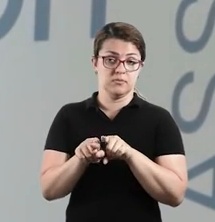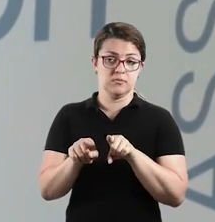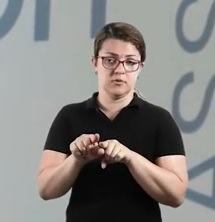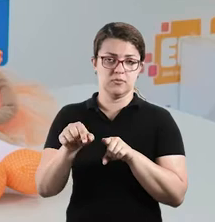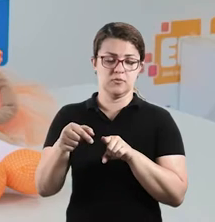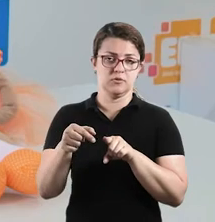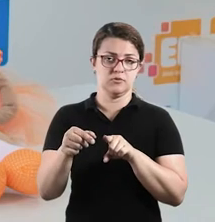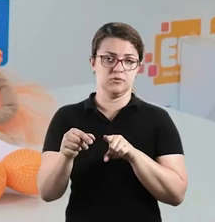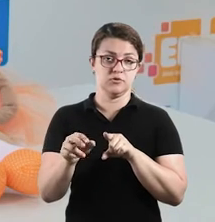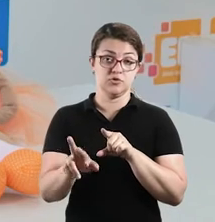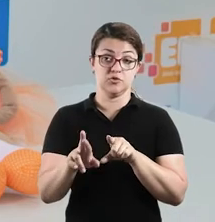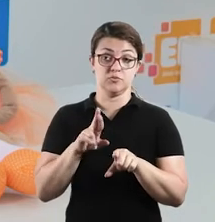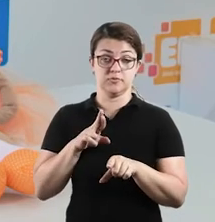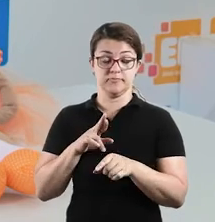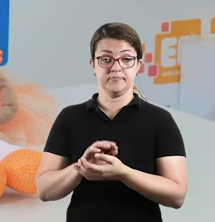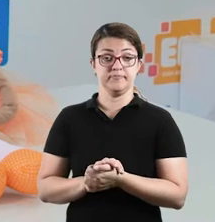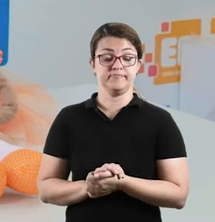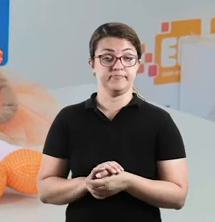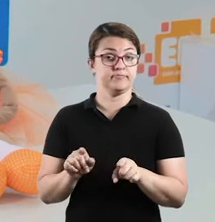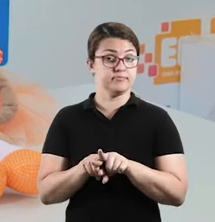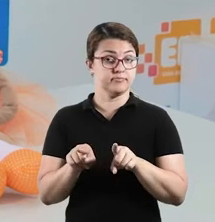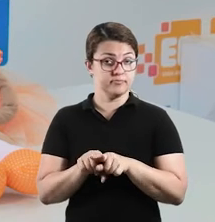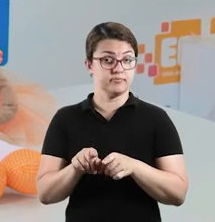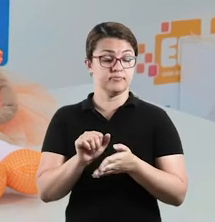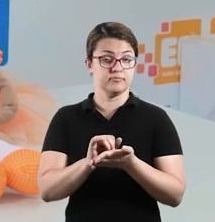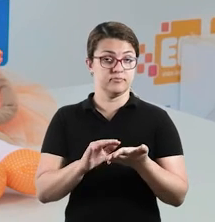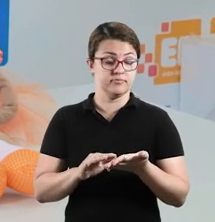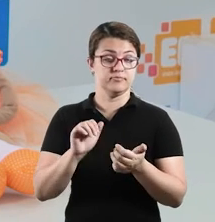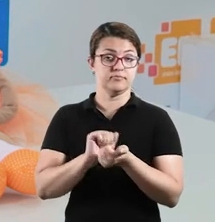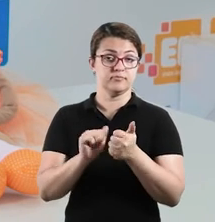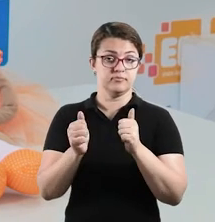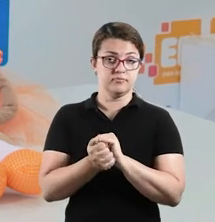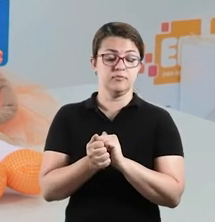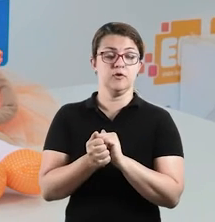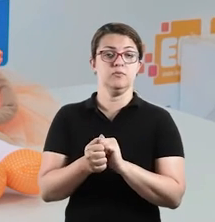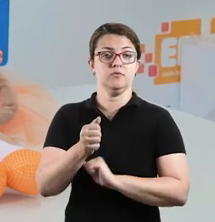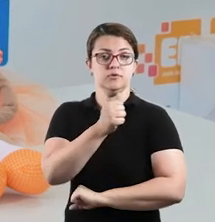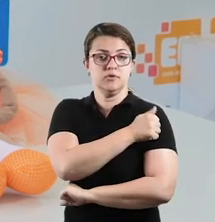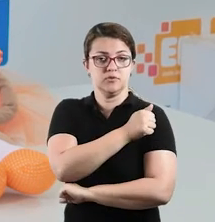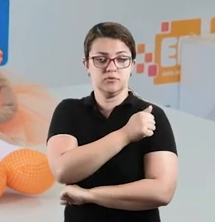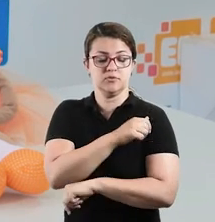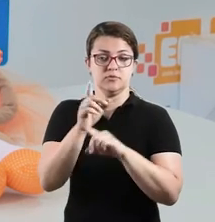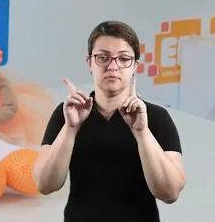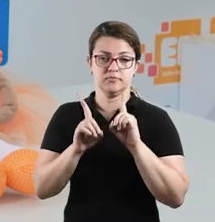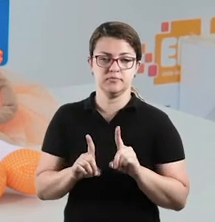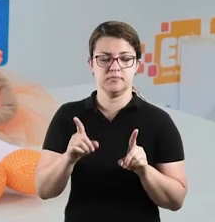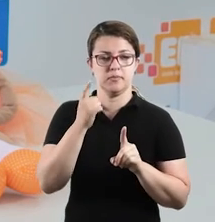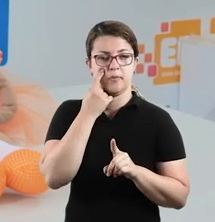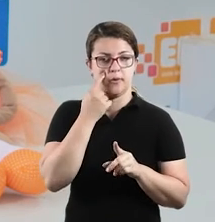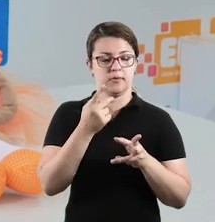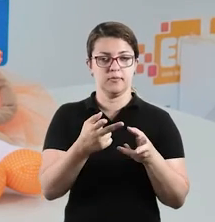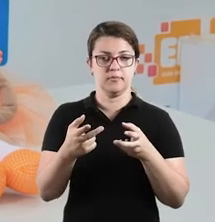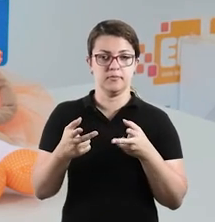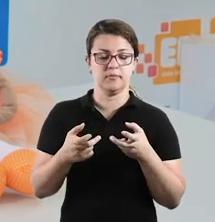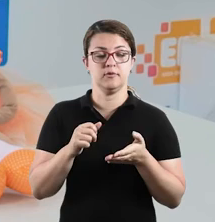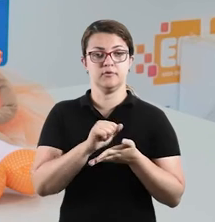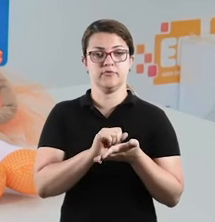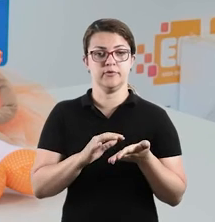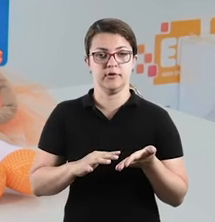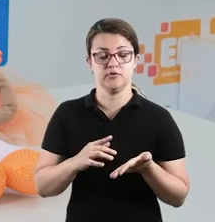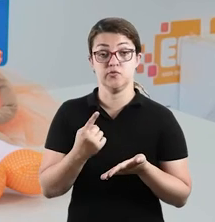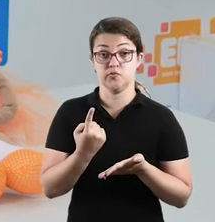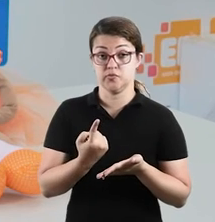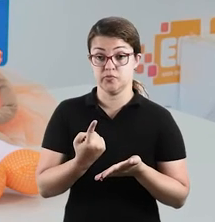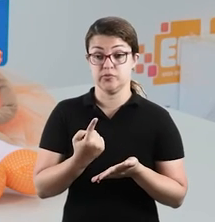devolutiva. Nessa atividade, também temos adaptação para estudantes com deficiência. Veja bem que na atividade